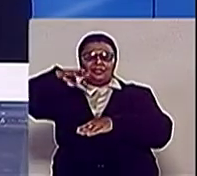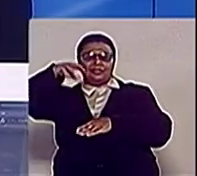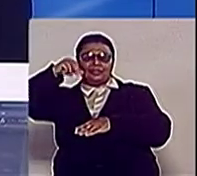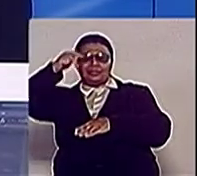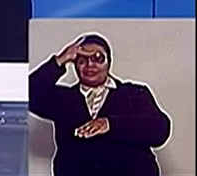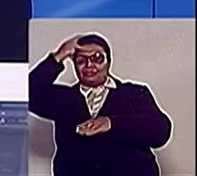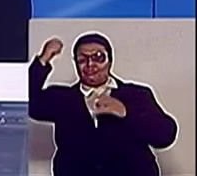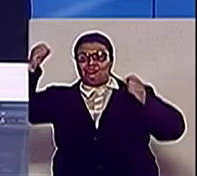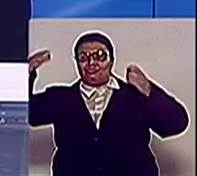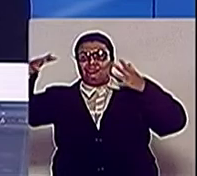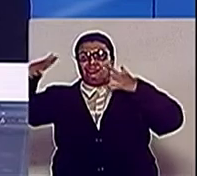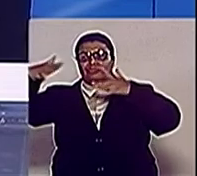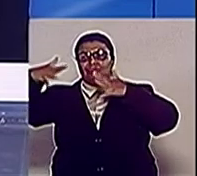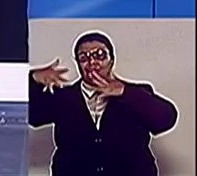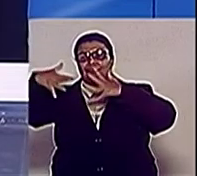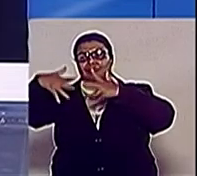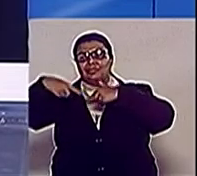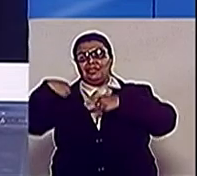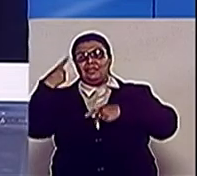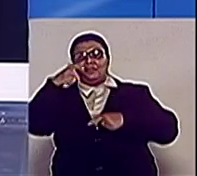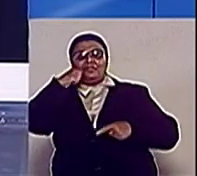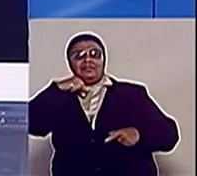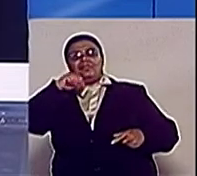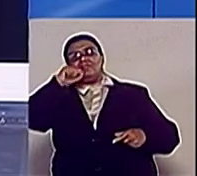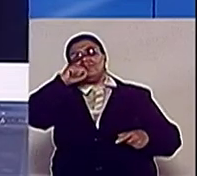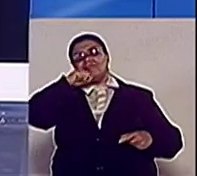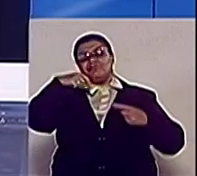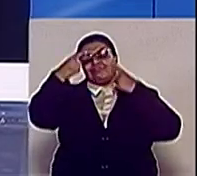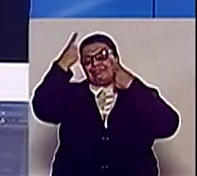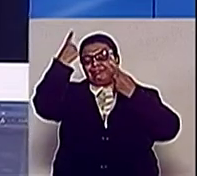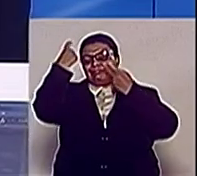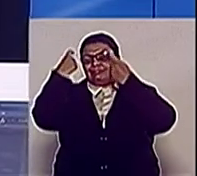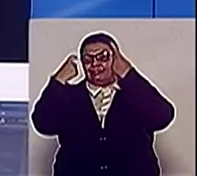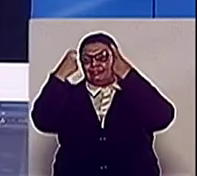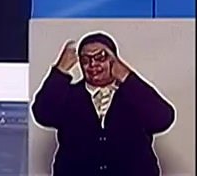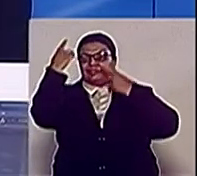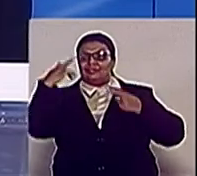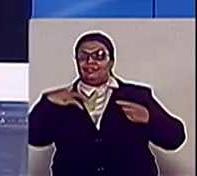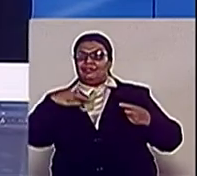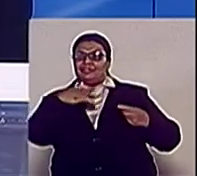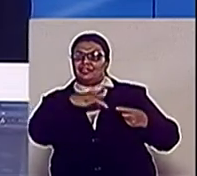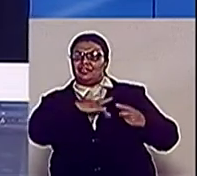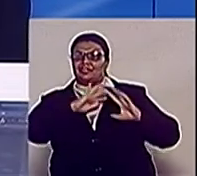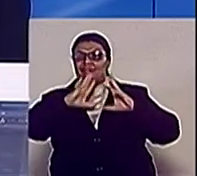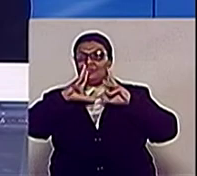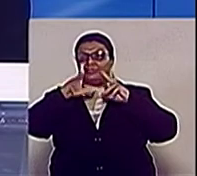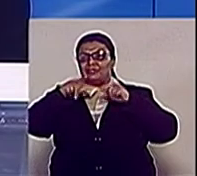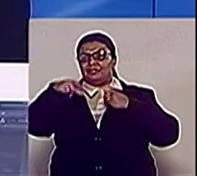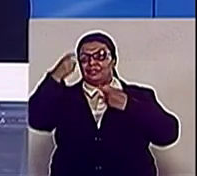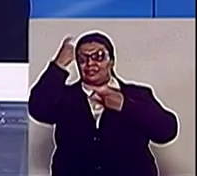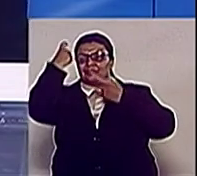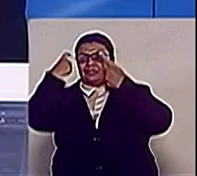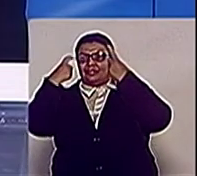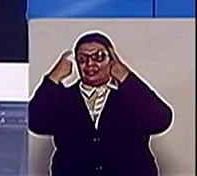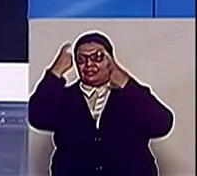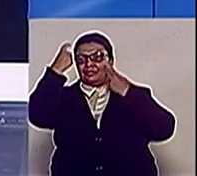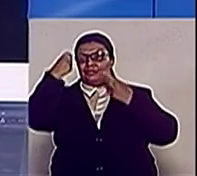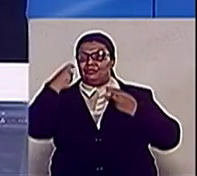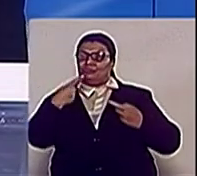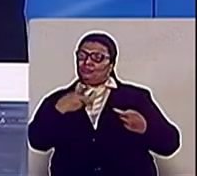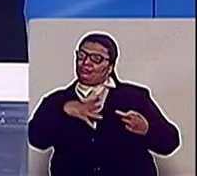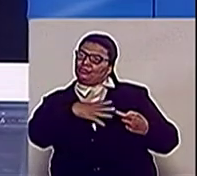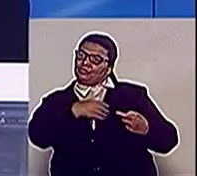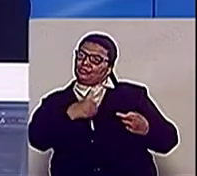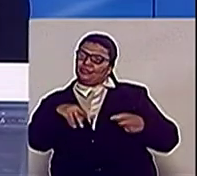população. Nossas mães estão preocupadas com a saúde pública e estão preocupadas com os seus filhos,